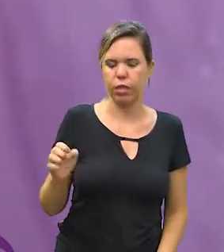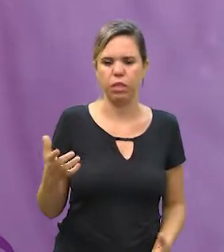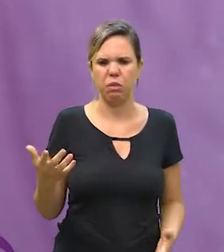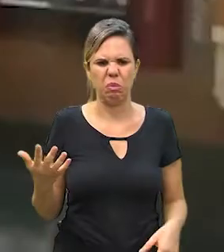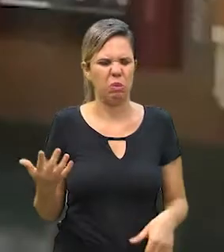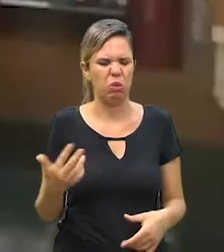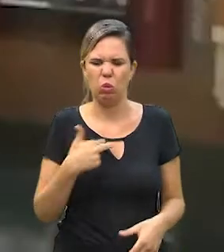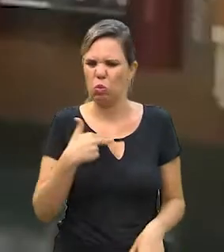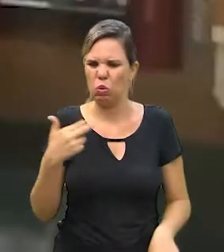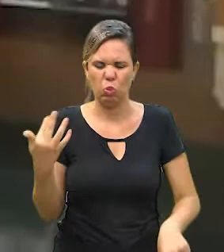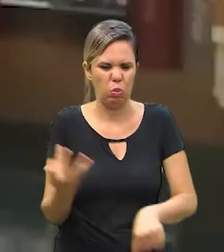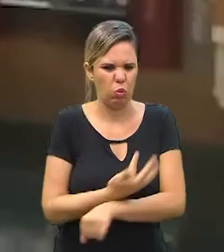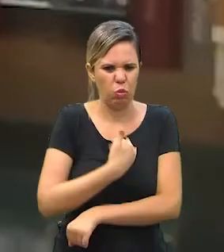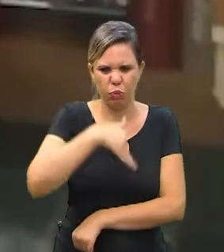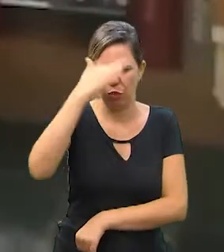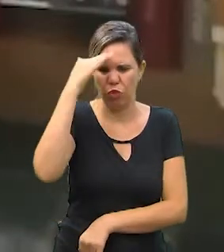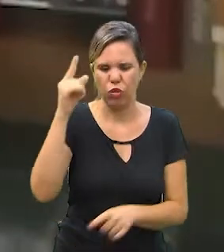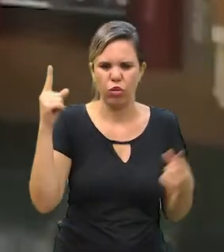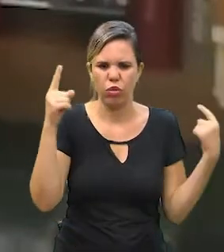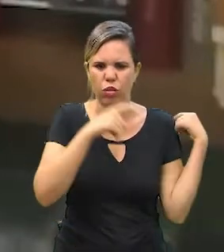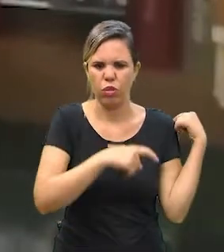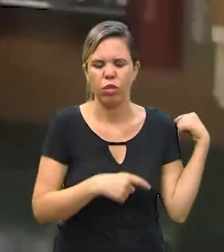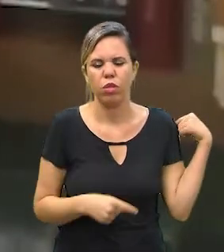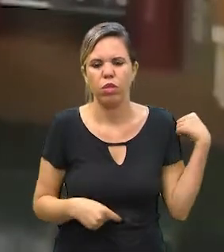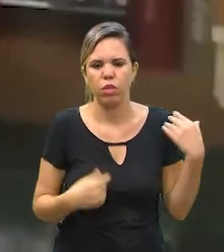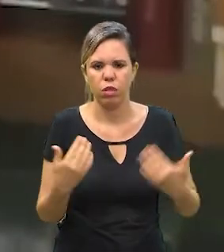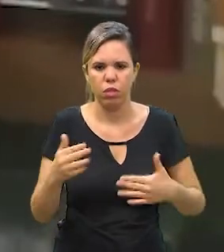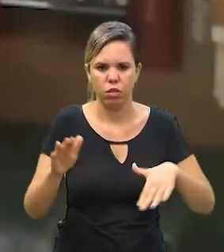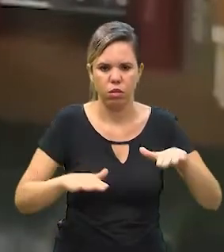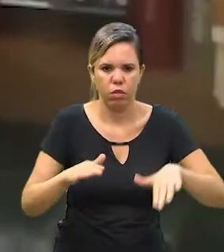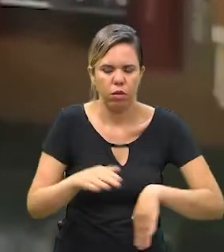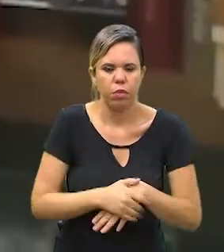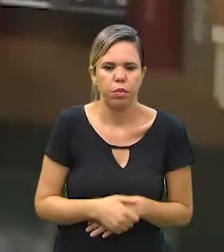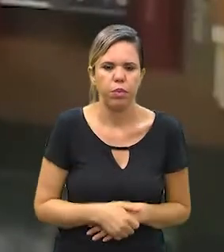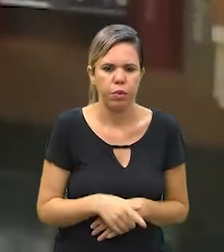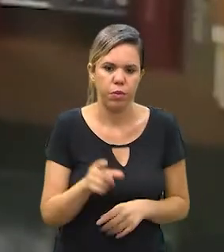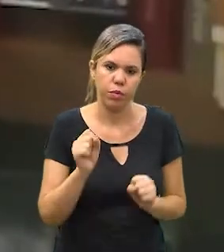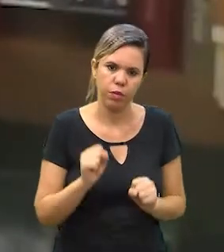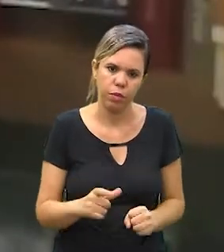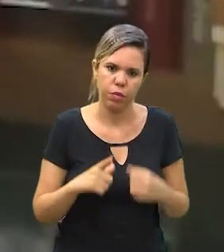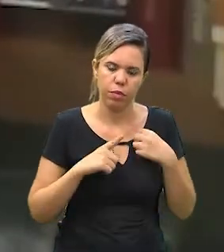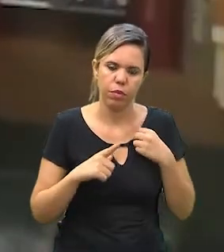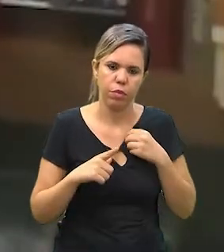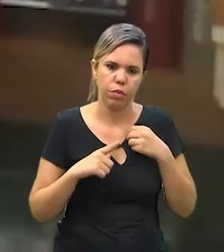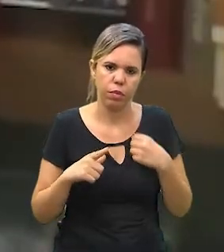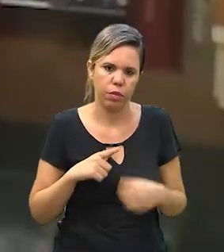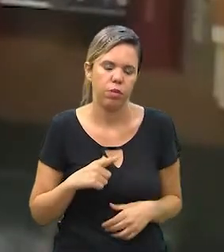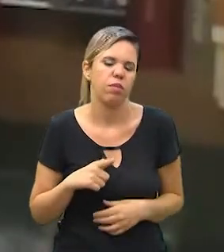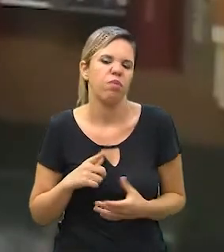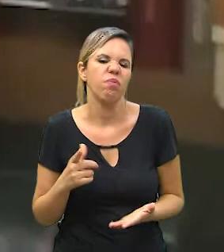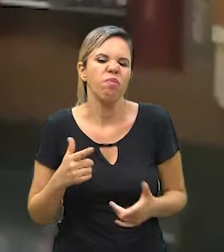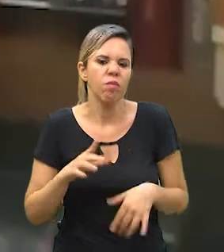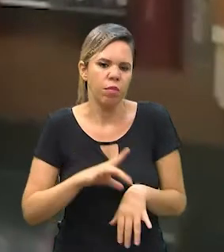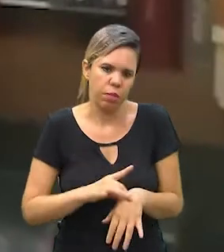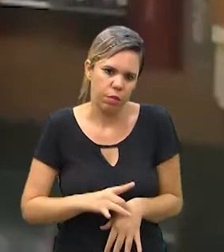mesmo. Depende muito de caso para caso. Você pode ter casos de